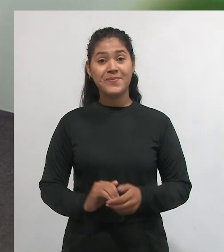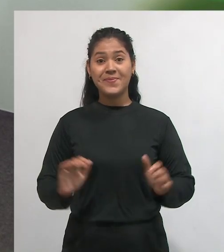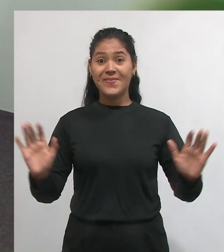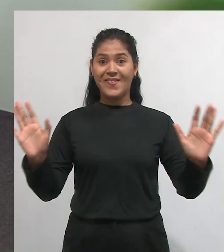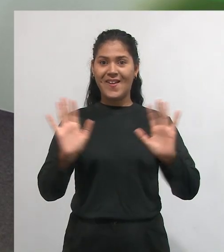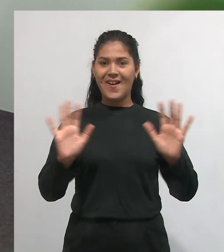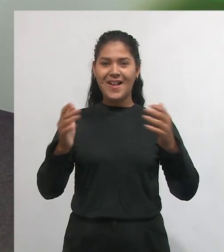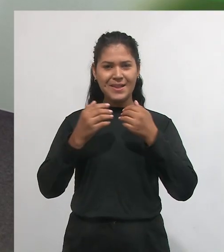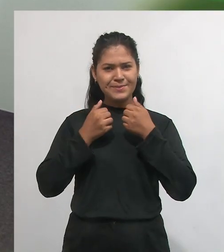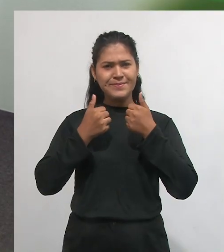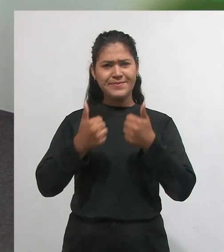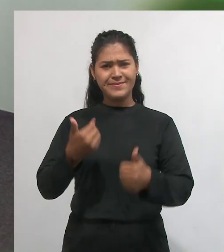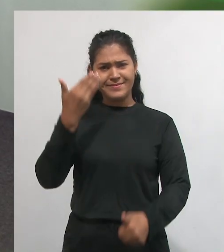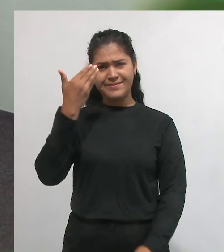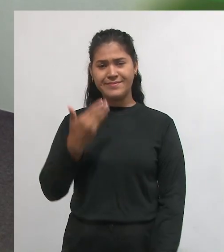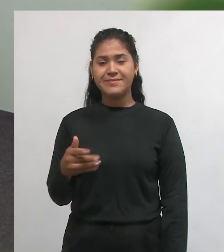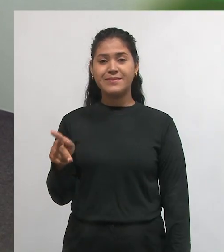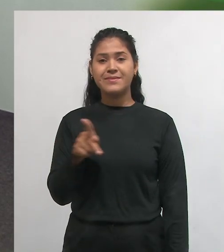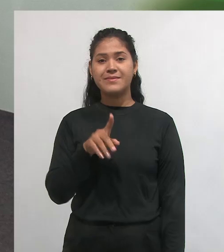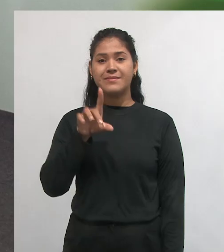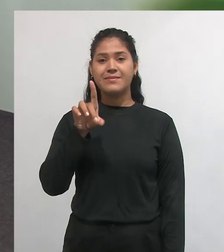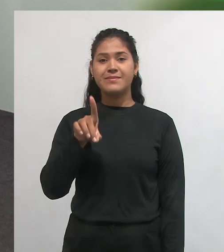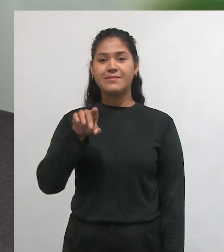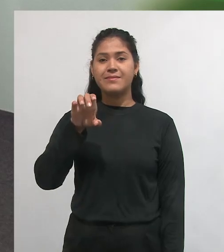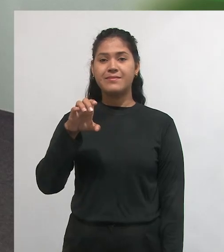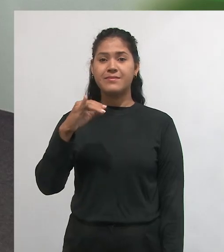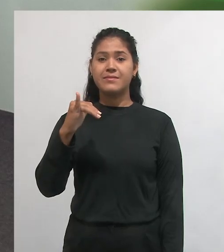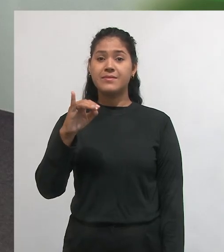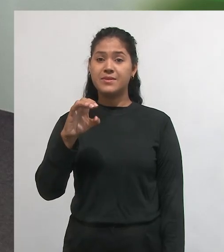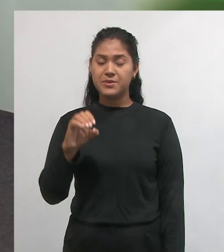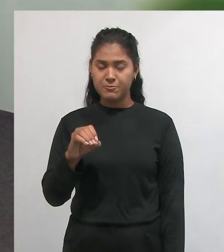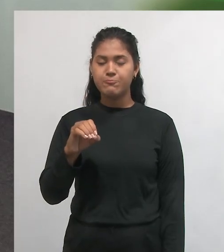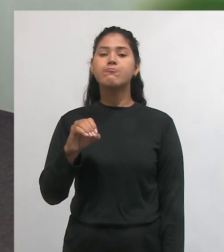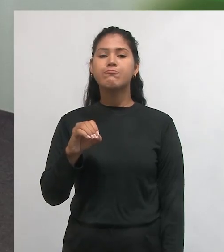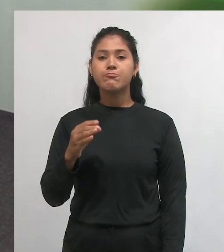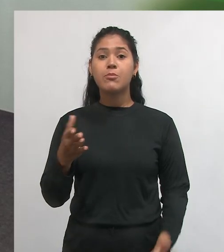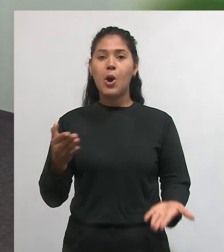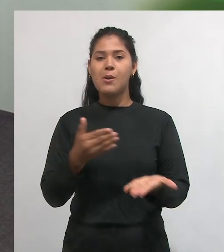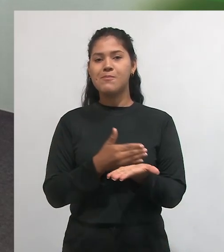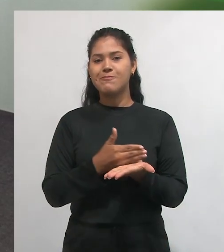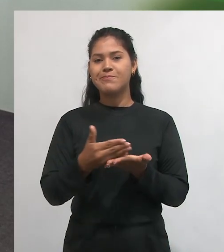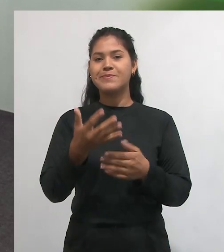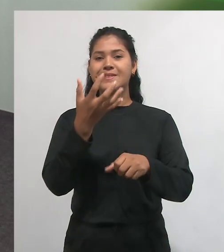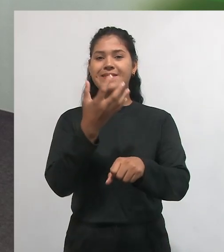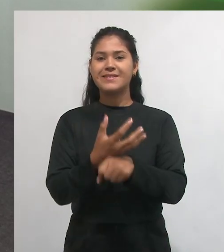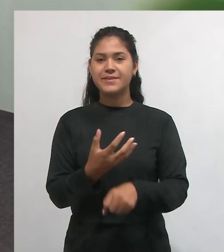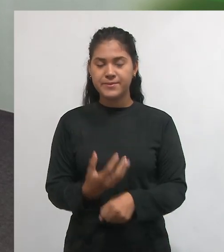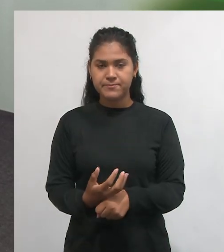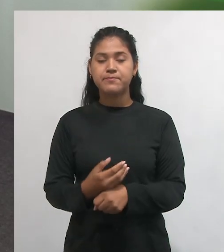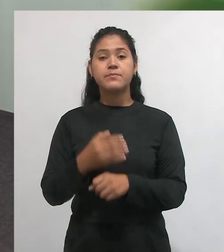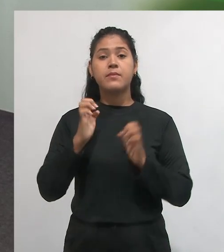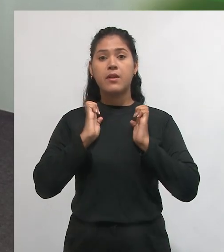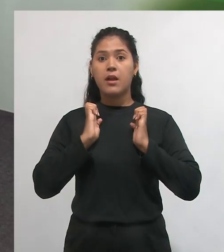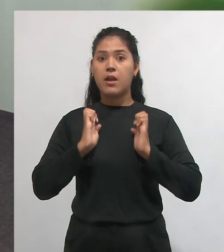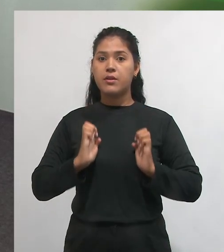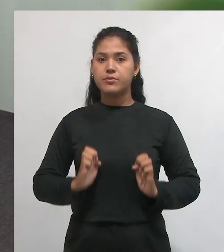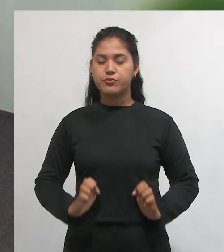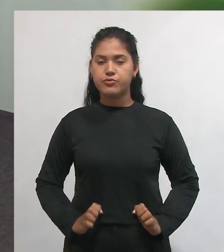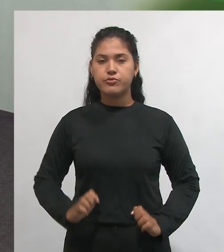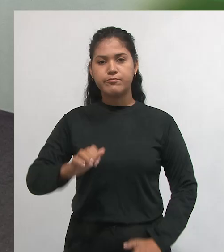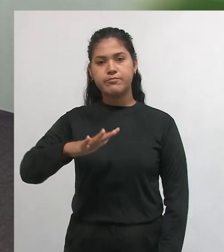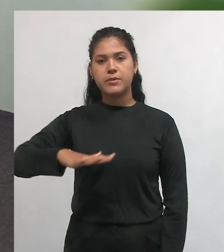Olá, tudo bem? Eu sou o professor Décio Kerrer Marques e vou ministrar a disciplina de Ética nas